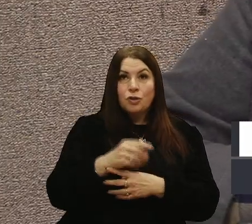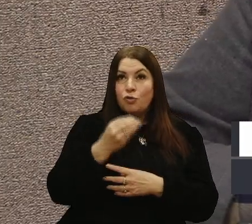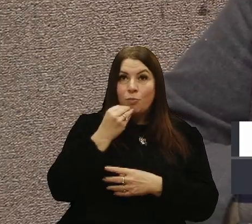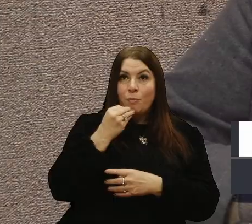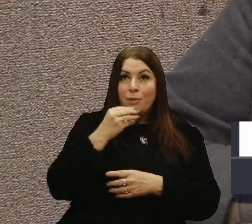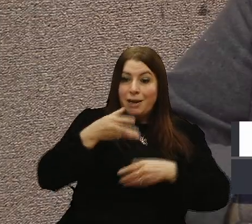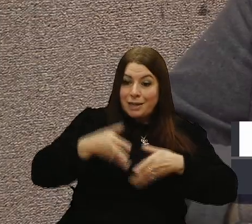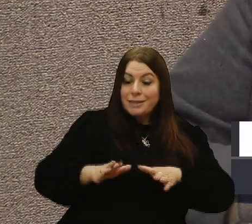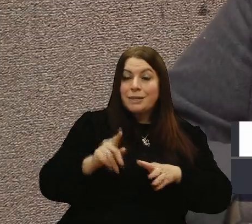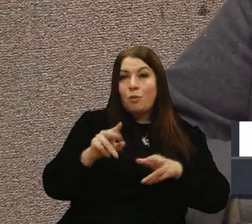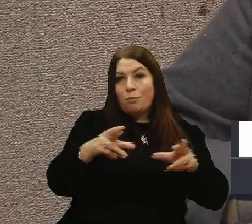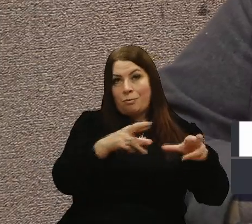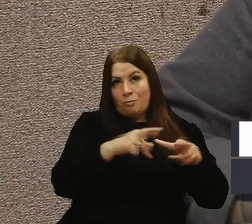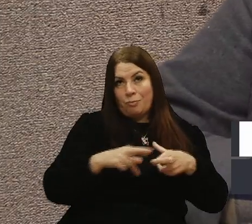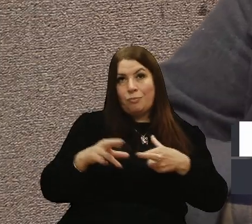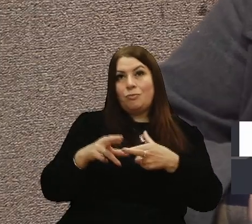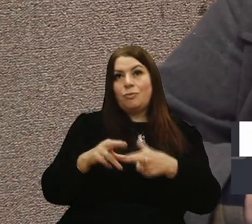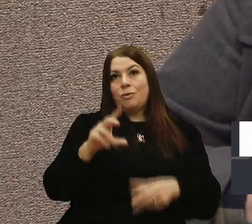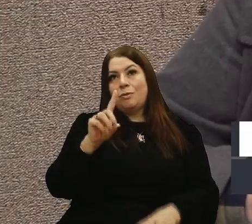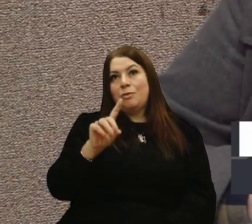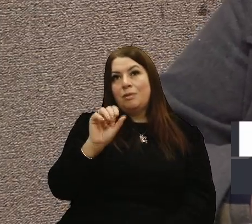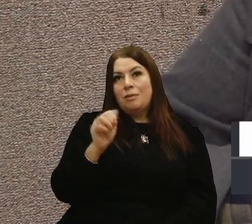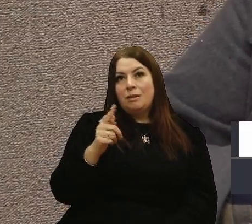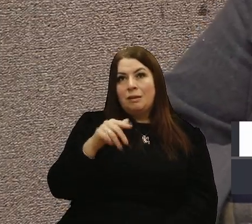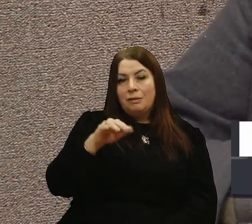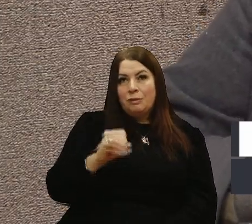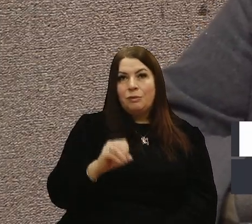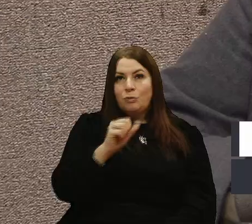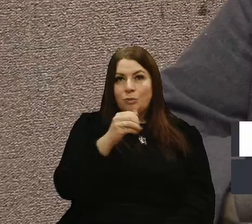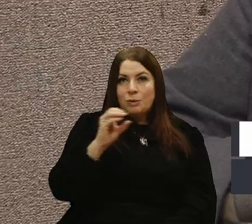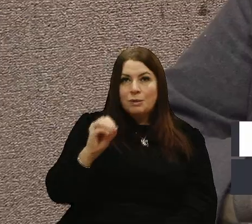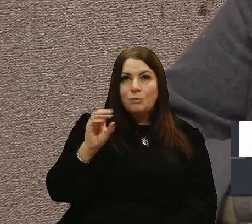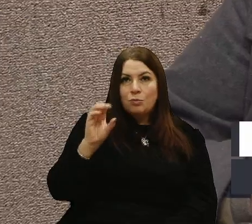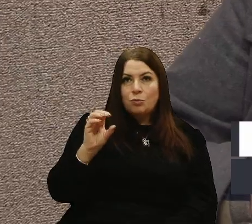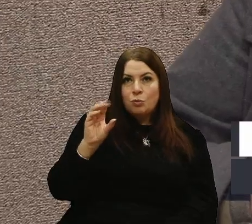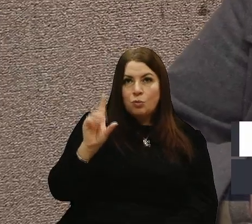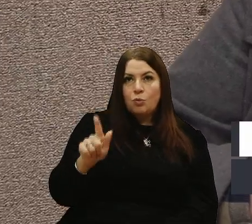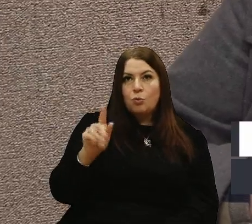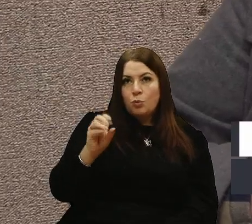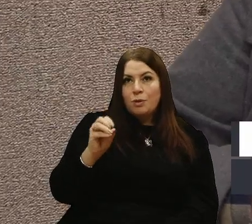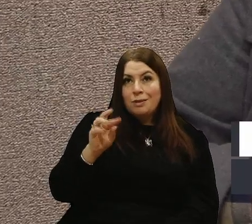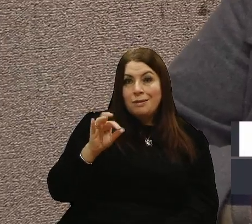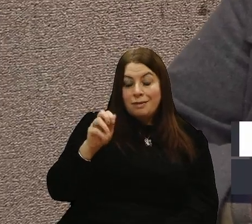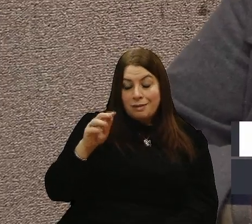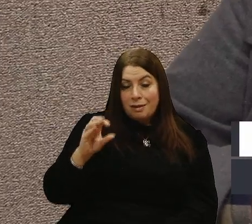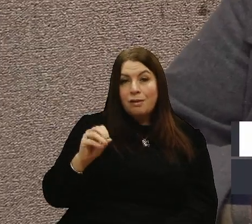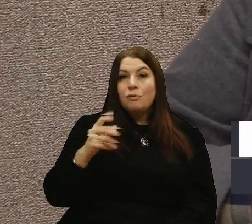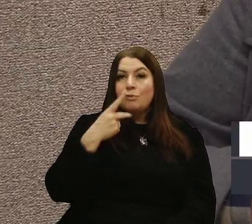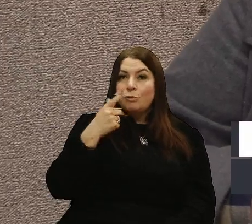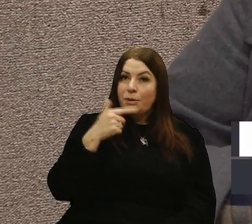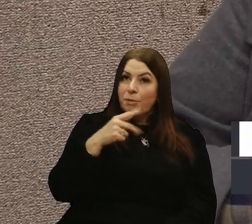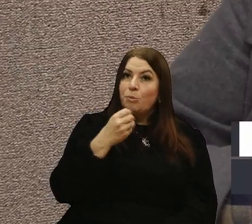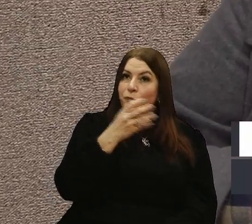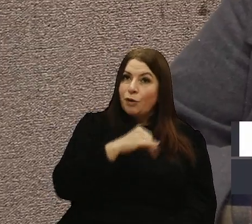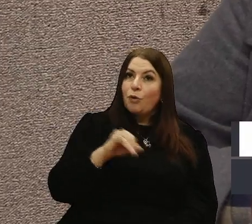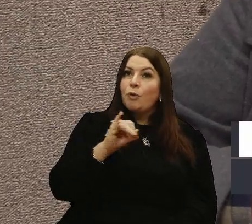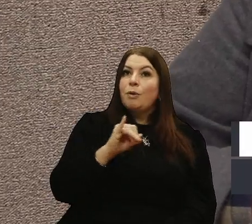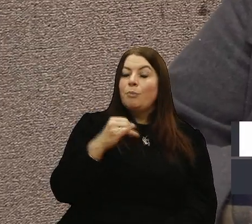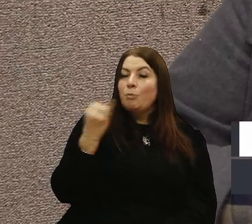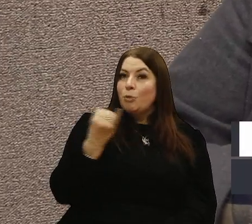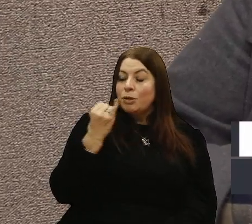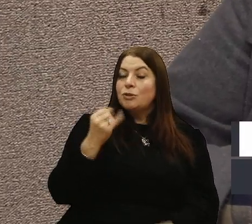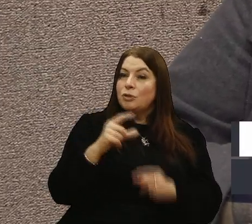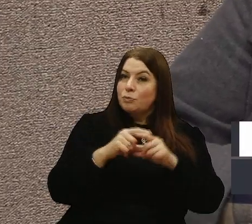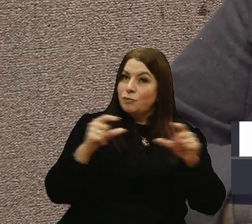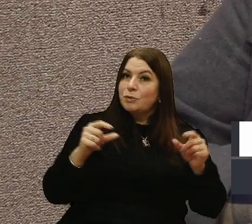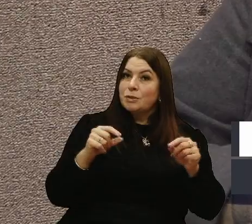quem nasceu naquela região, né? Dalanhos, São Gotardo, etc. Mas acho que o seu trabalho é muito importante. O senhor falou uma frase que